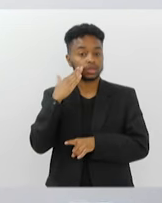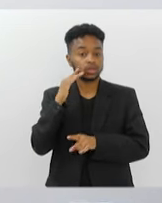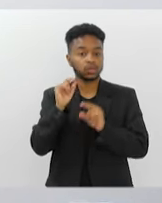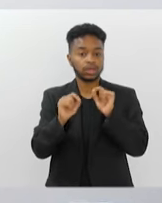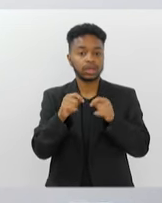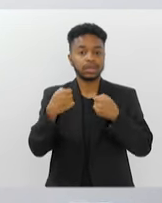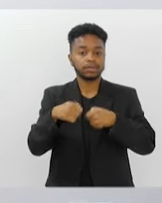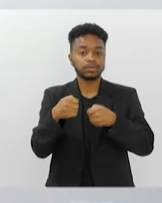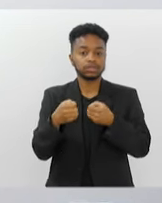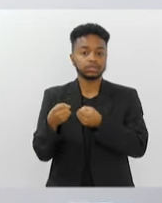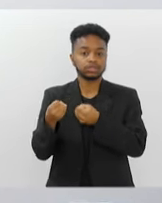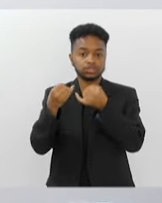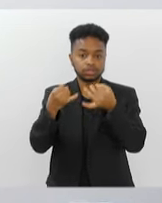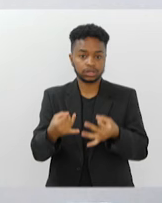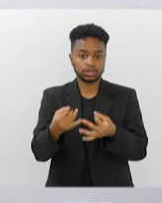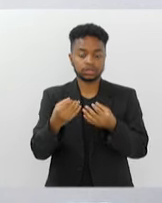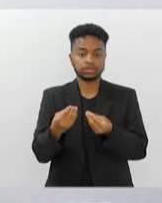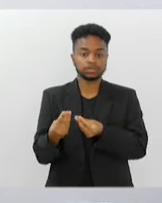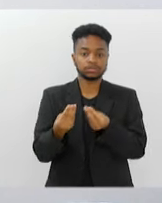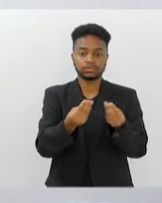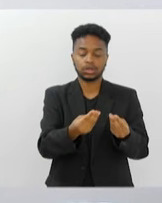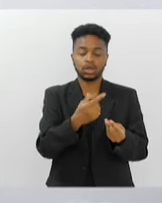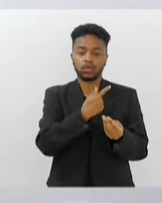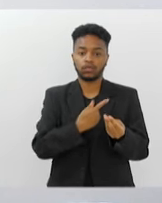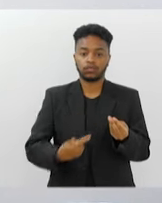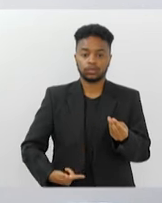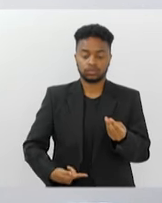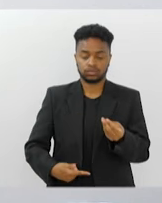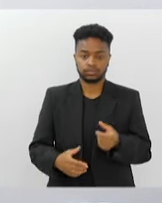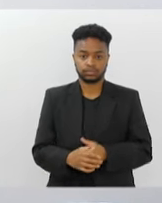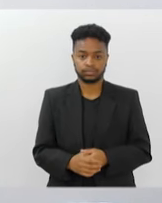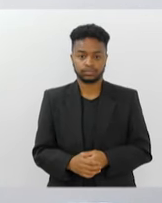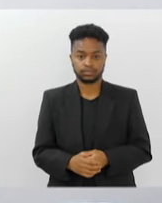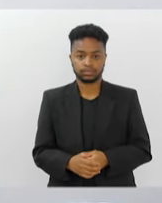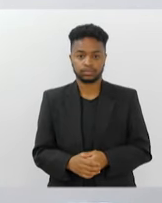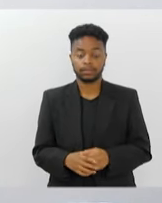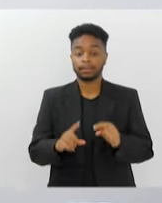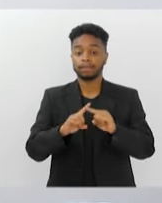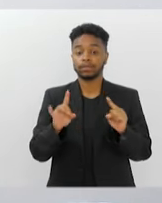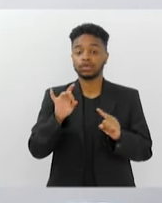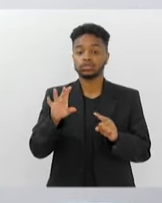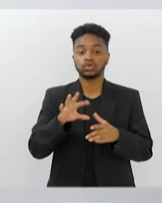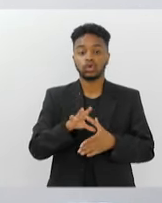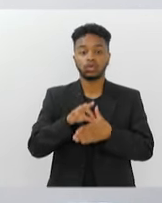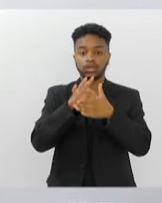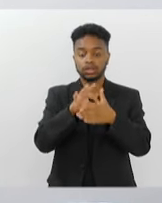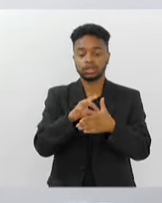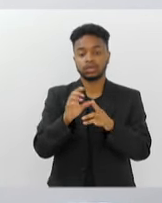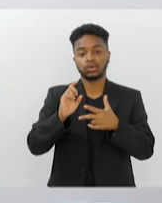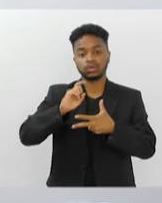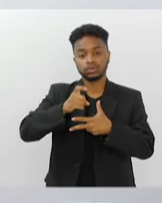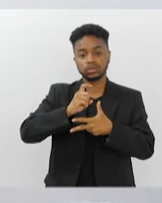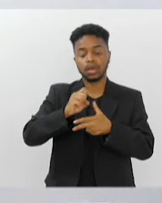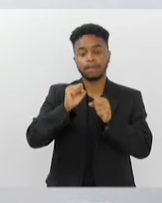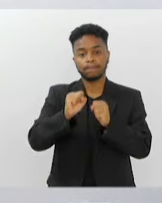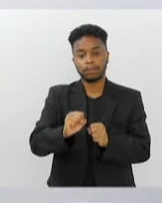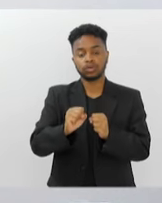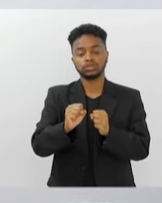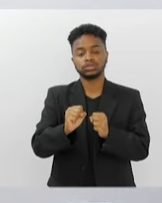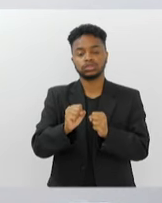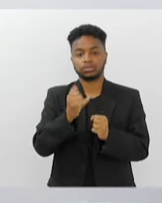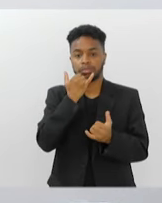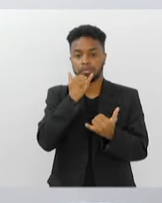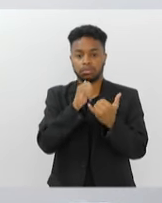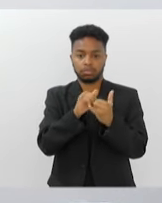deverá ser endereçada ao Excelentíssimo Senhor governador do Estado sendo que somente o chefe do Poder Executivo poderá abonar a falta